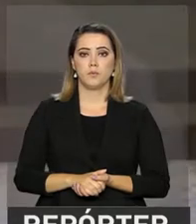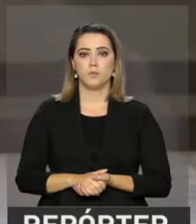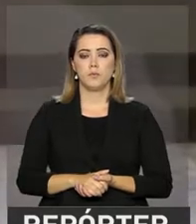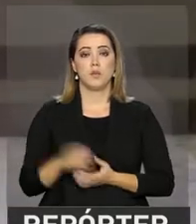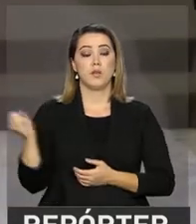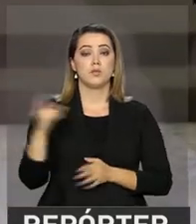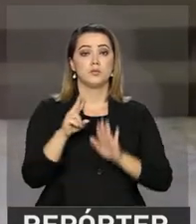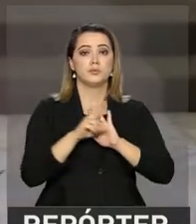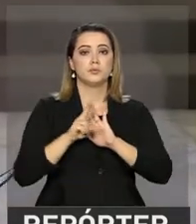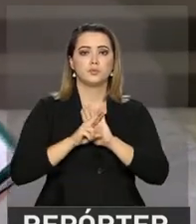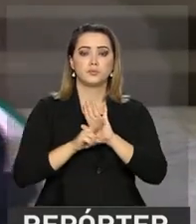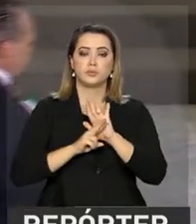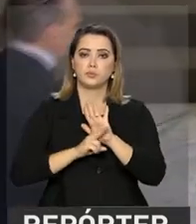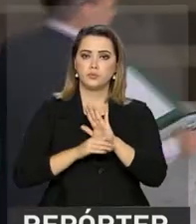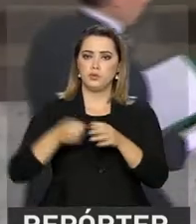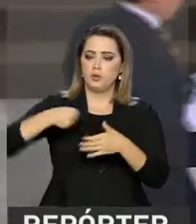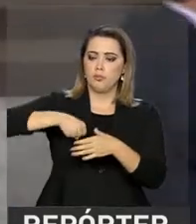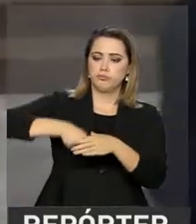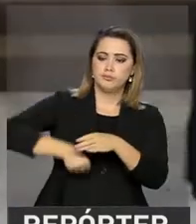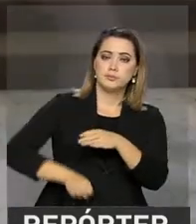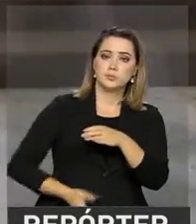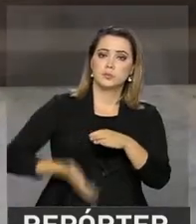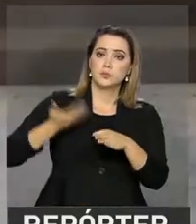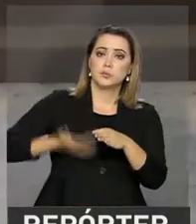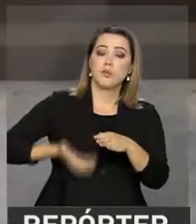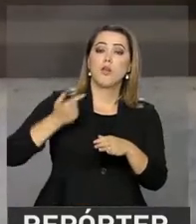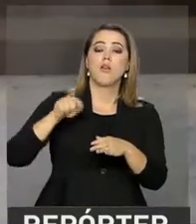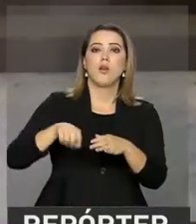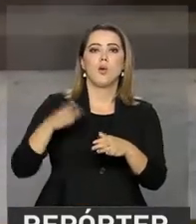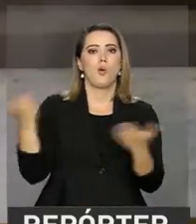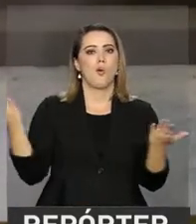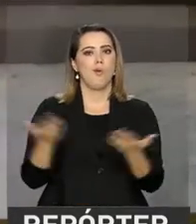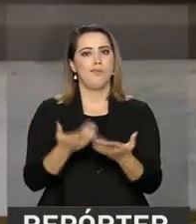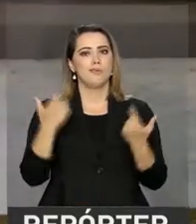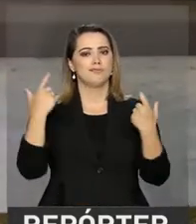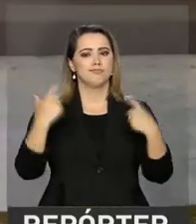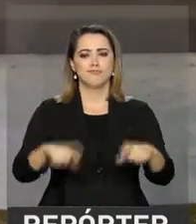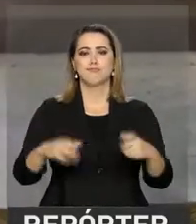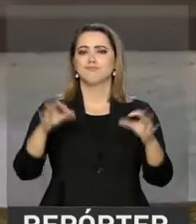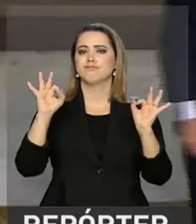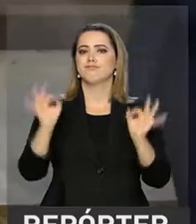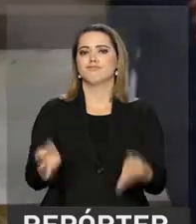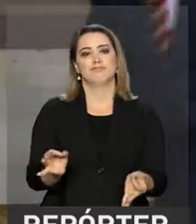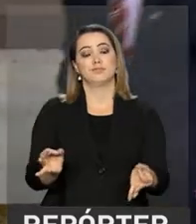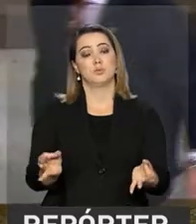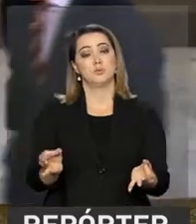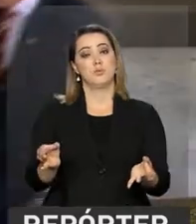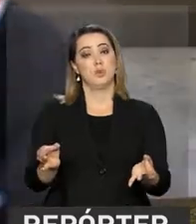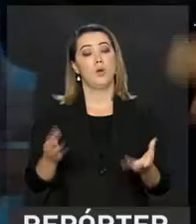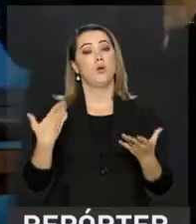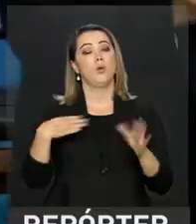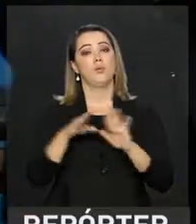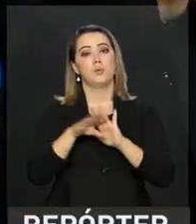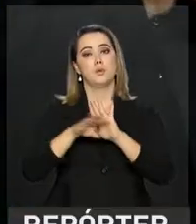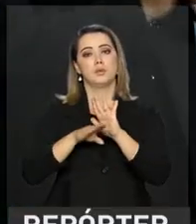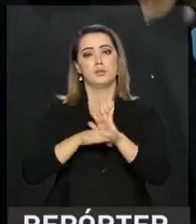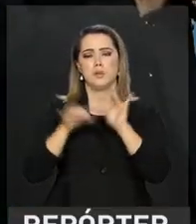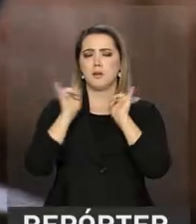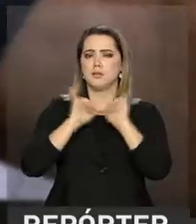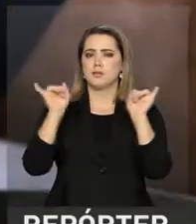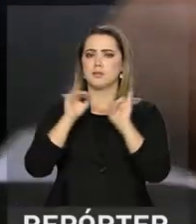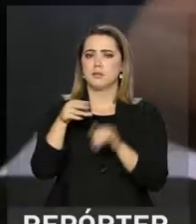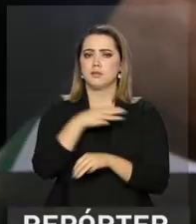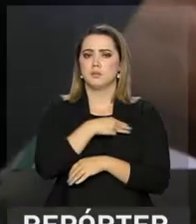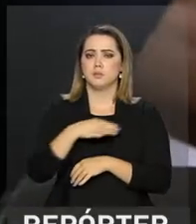as novas regras para mineração prometem colocar o brasil no século 21 o programa de revitalização do setor lançado pelo presidente